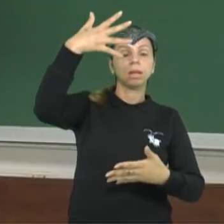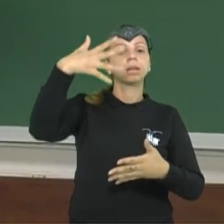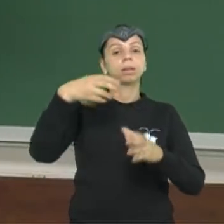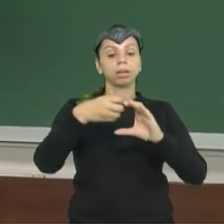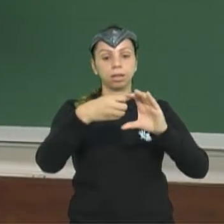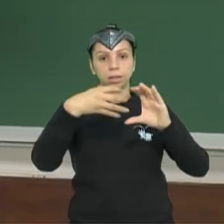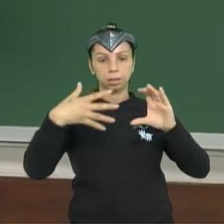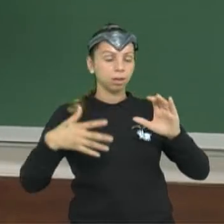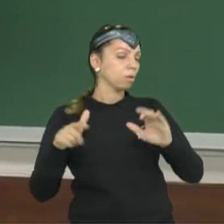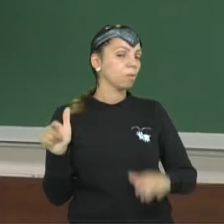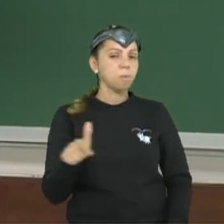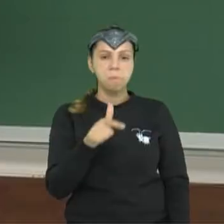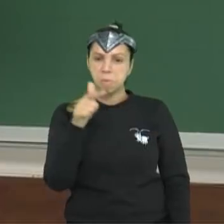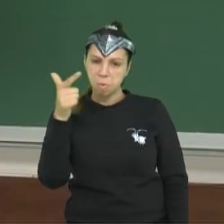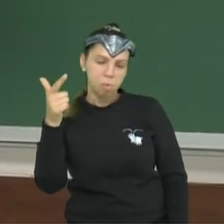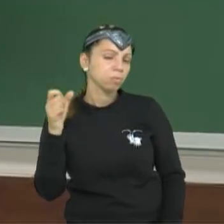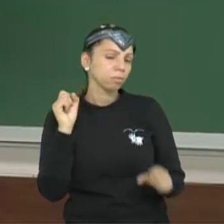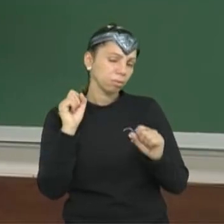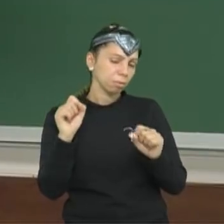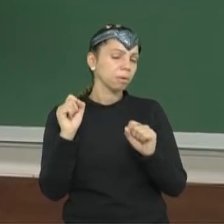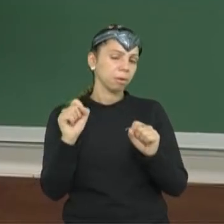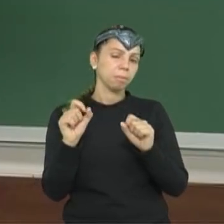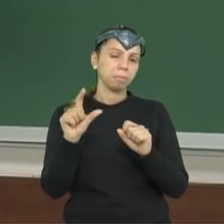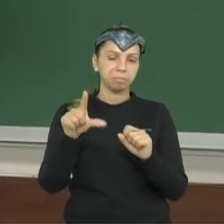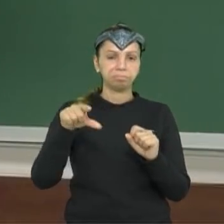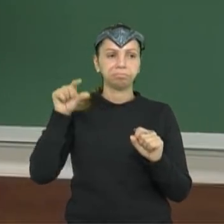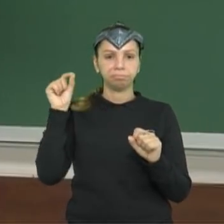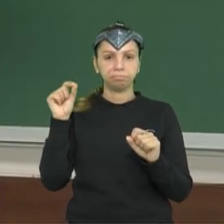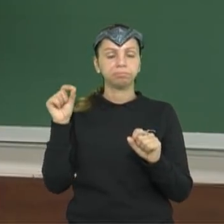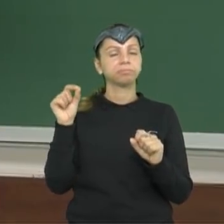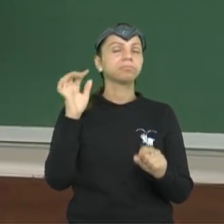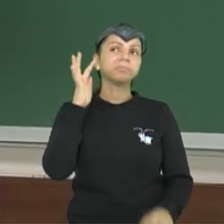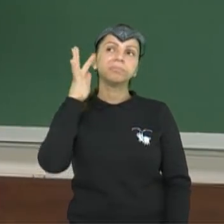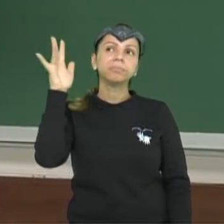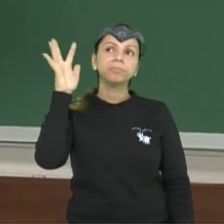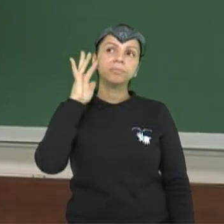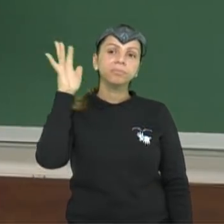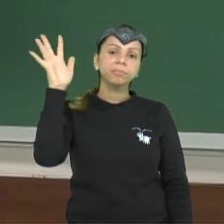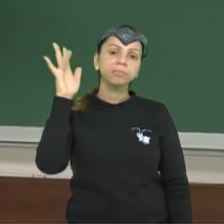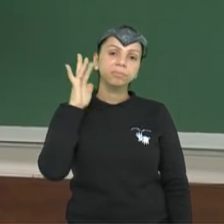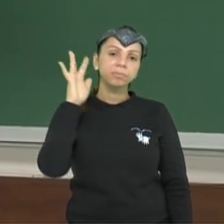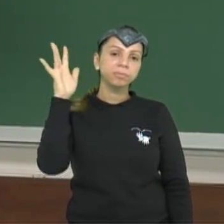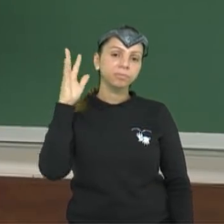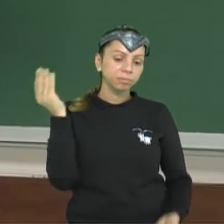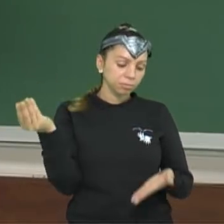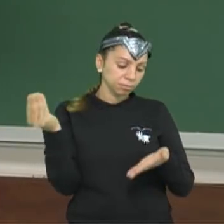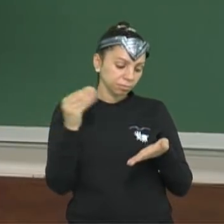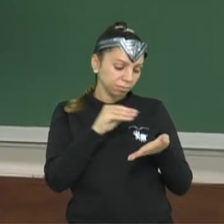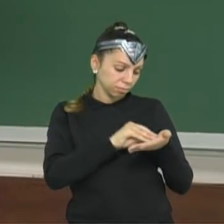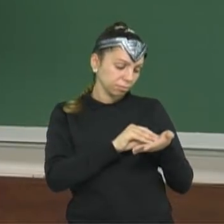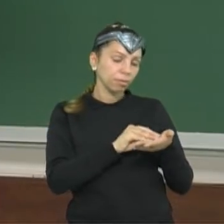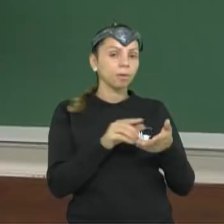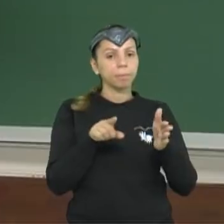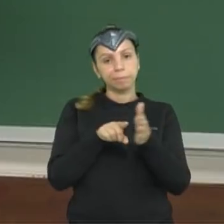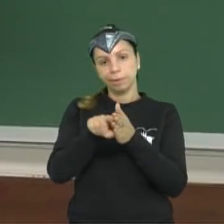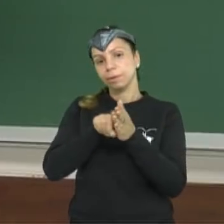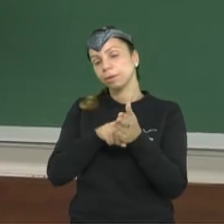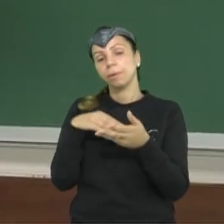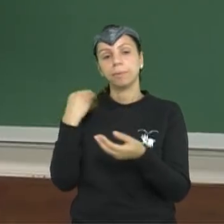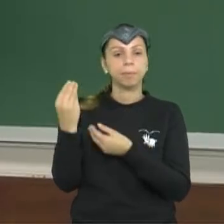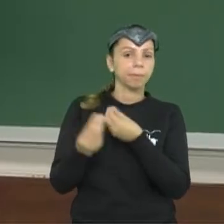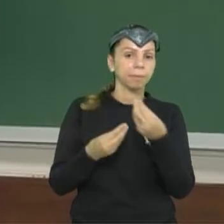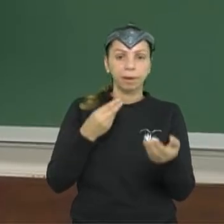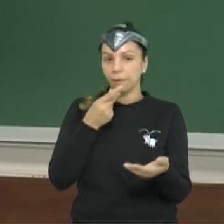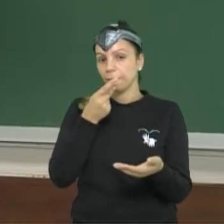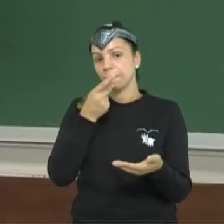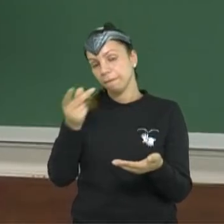ou outra característica que você já tenha imaginado aí. Vai pesquisar como é que eu falo